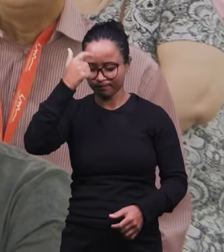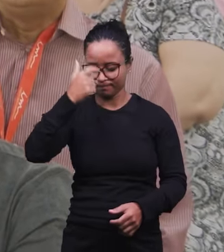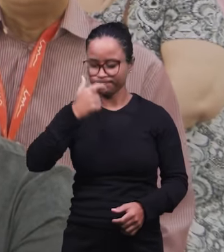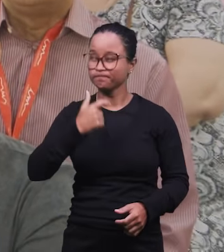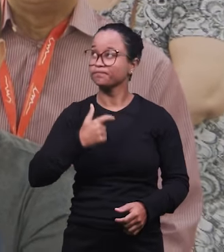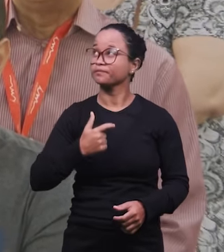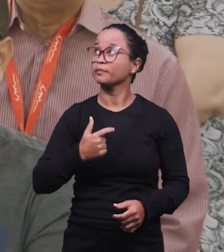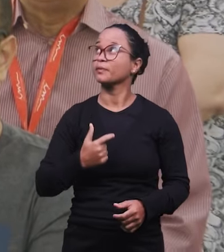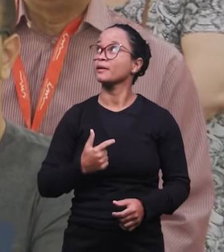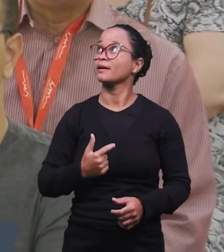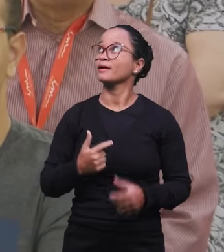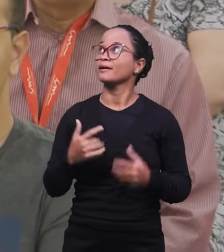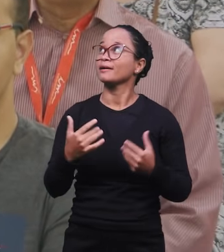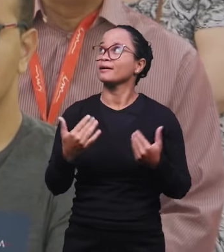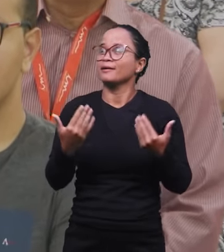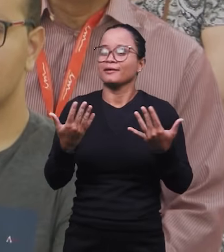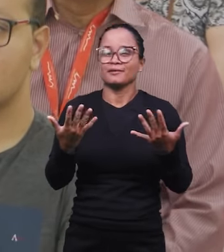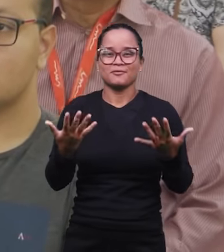Dela